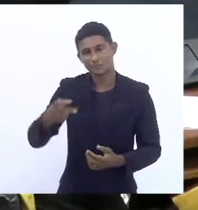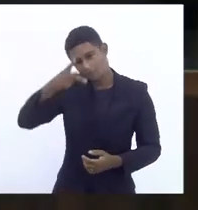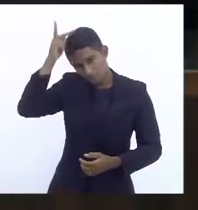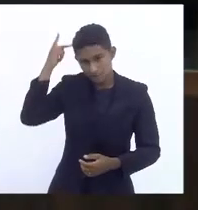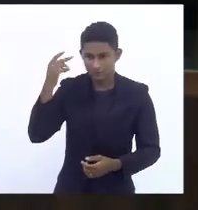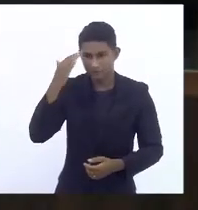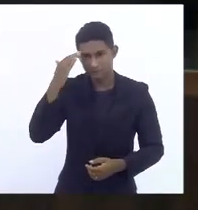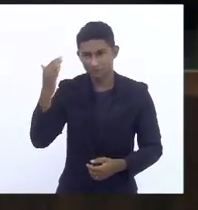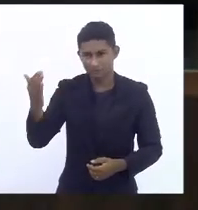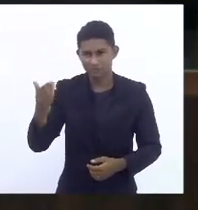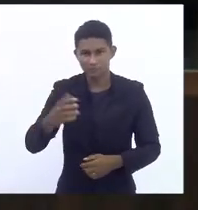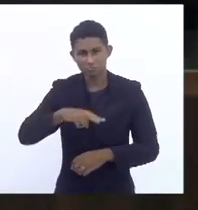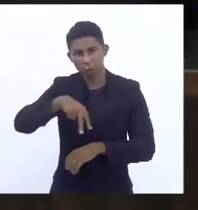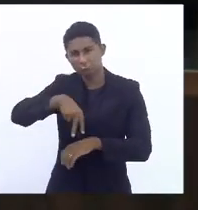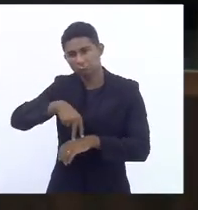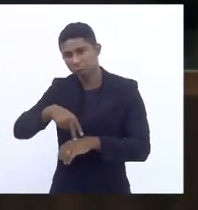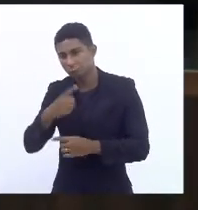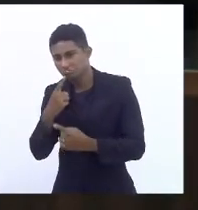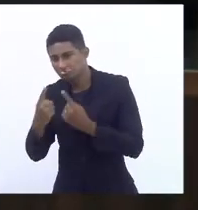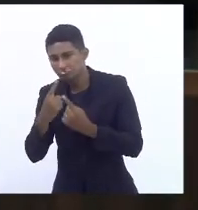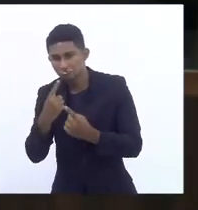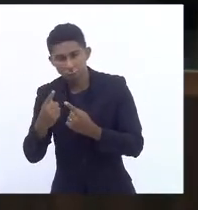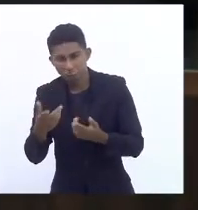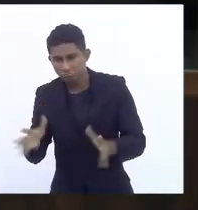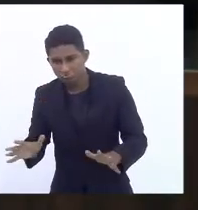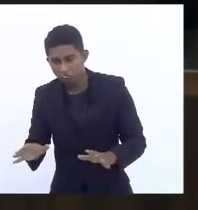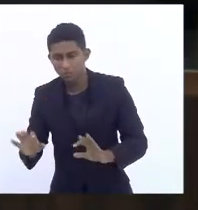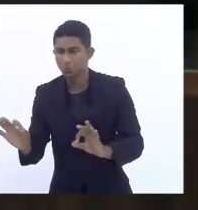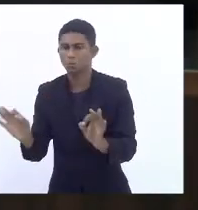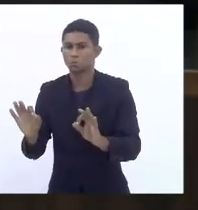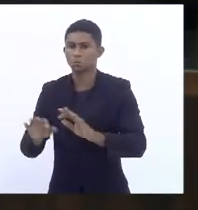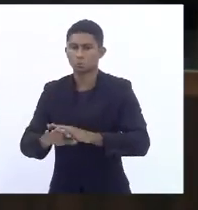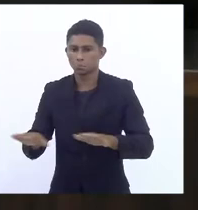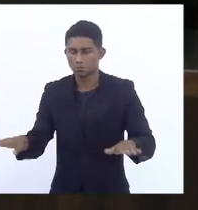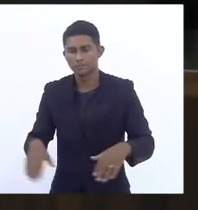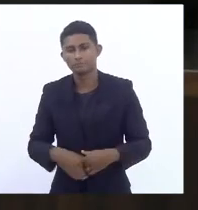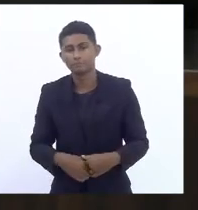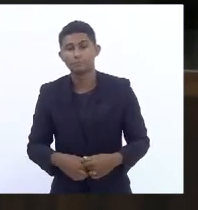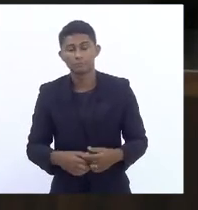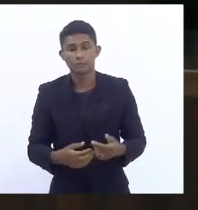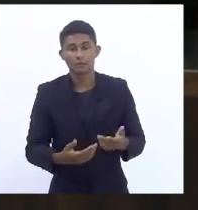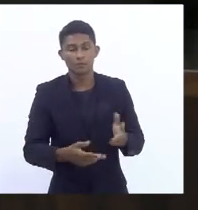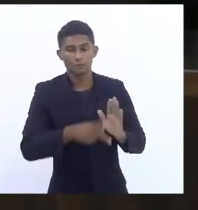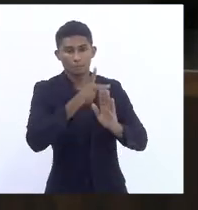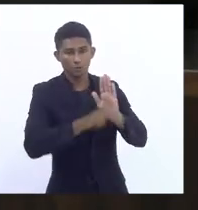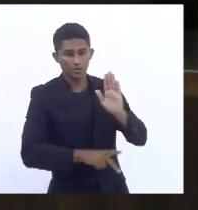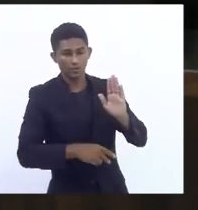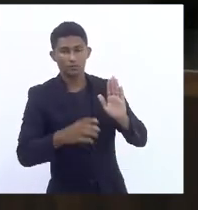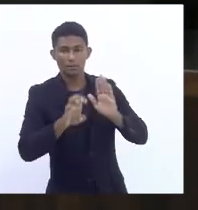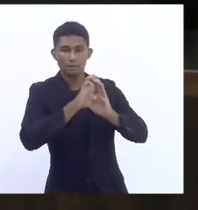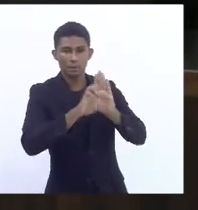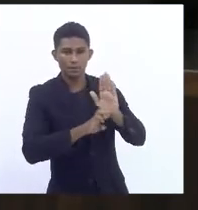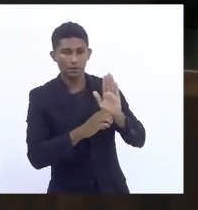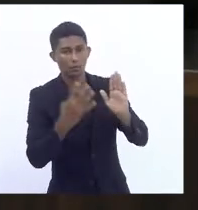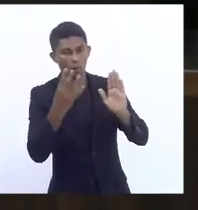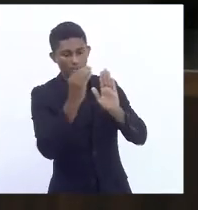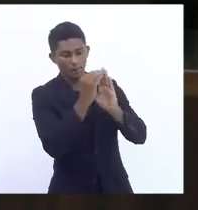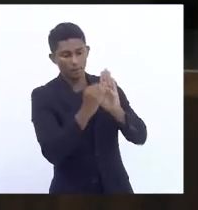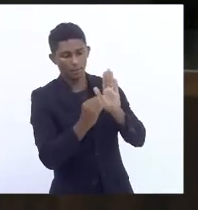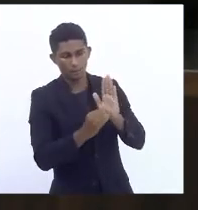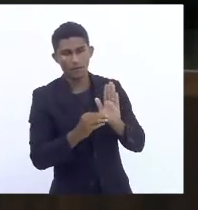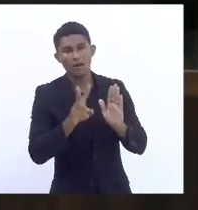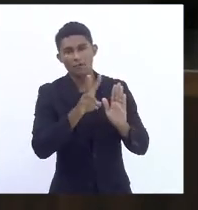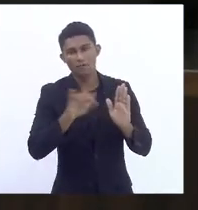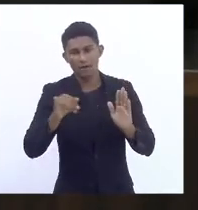Não havendo mais quem queira discutir, encerrada a discussão, o projeto recebeu 4 emendas e retorna às comissões